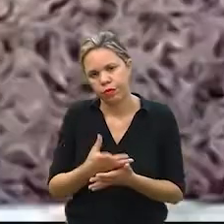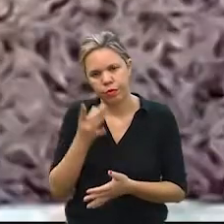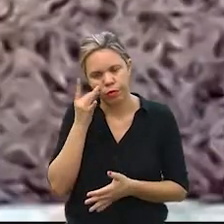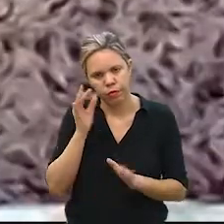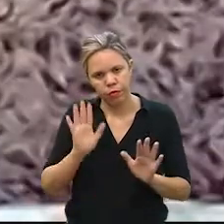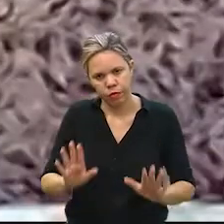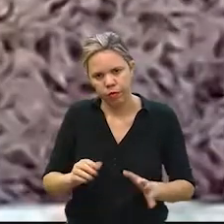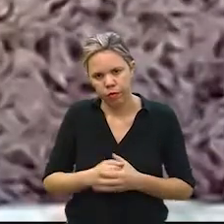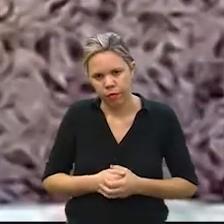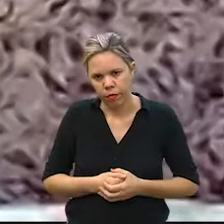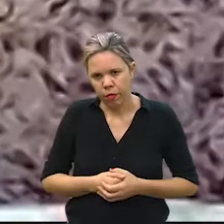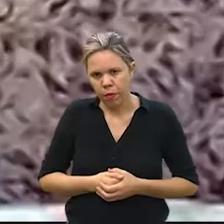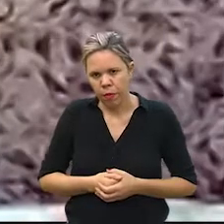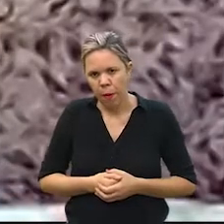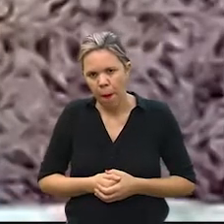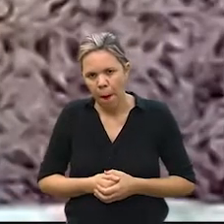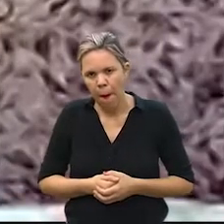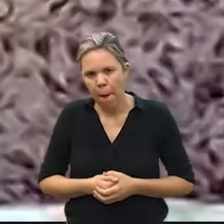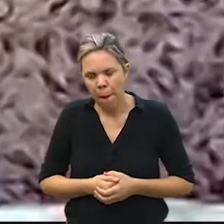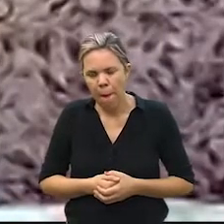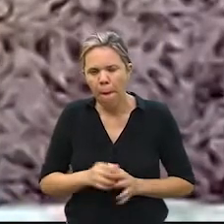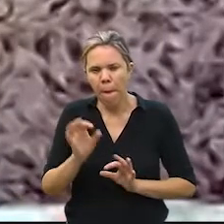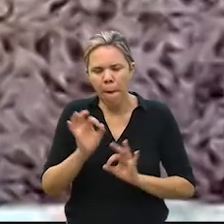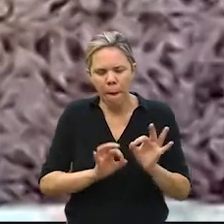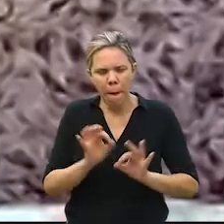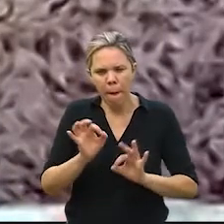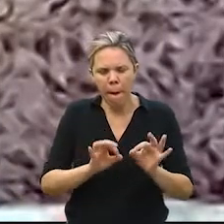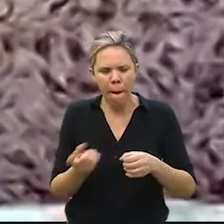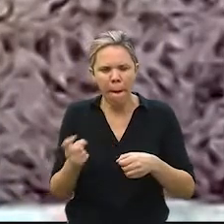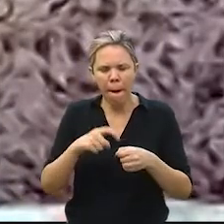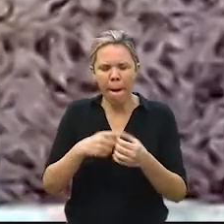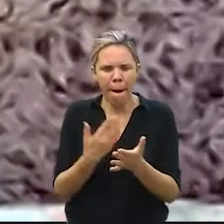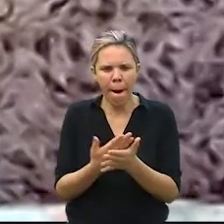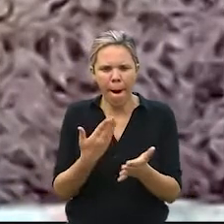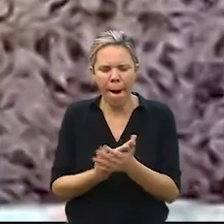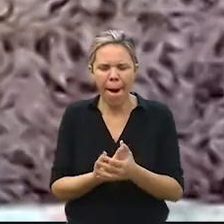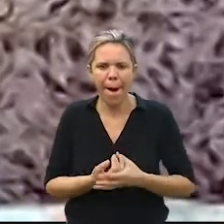mas a preparação para a retomada das aulas